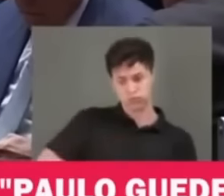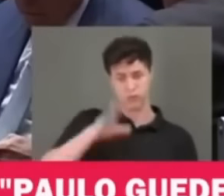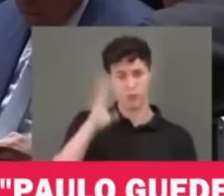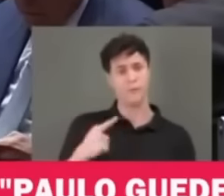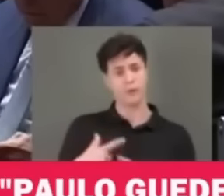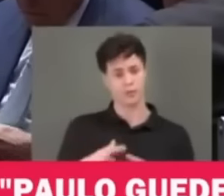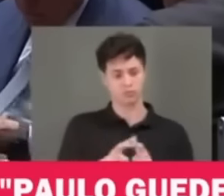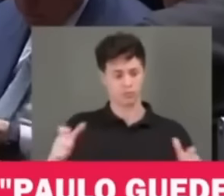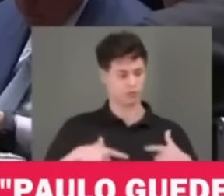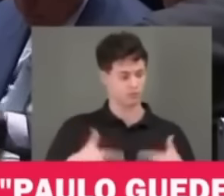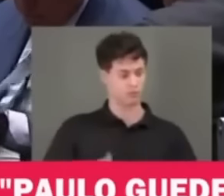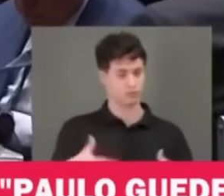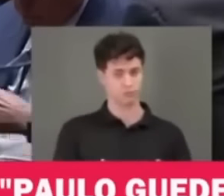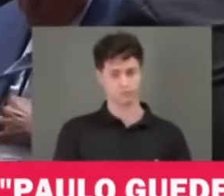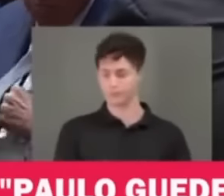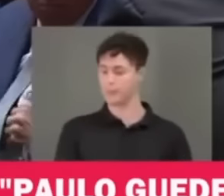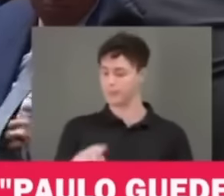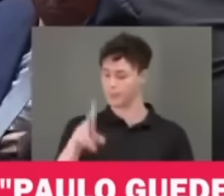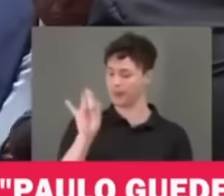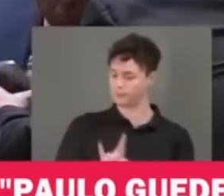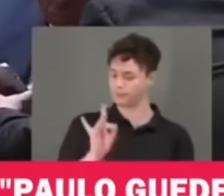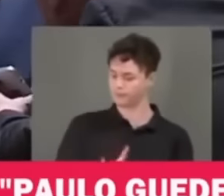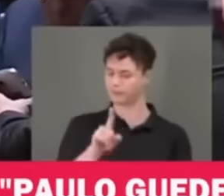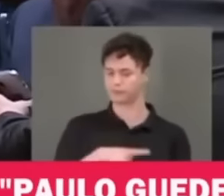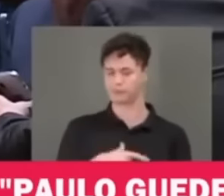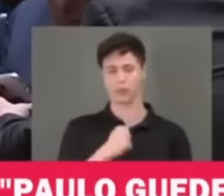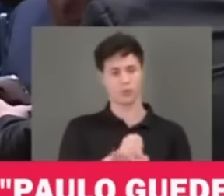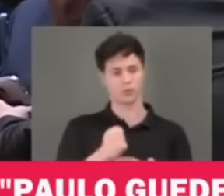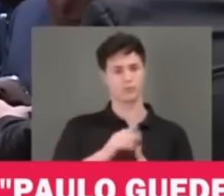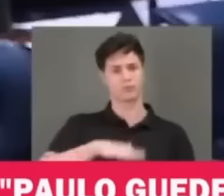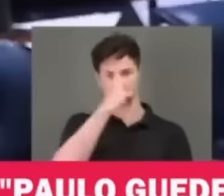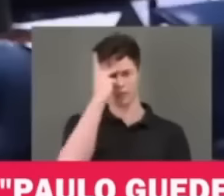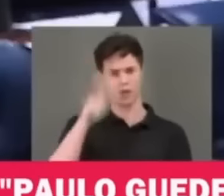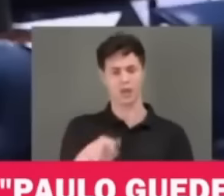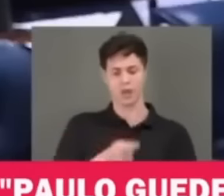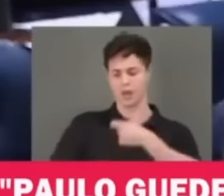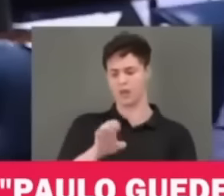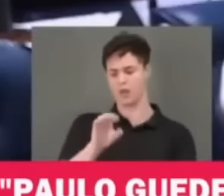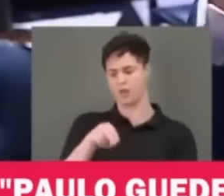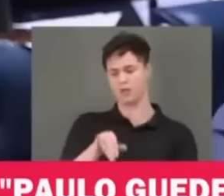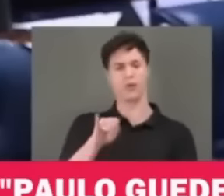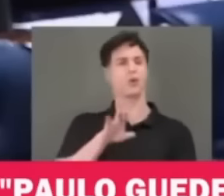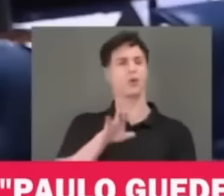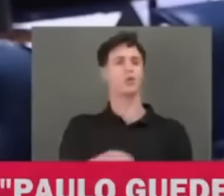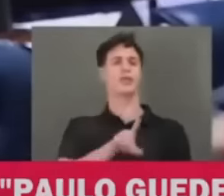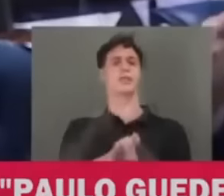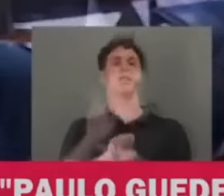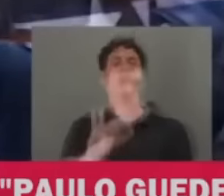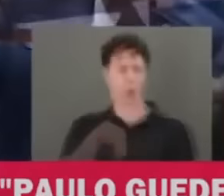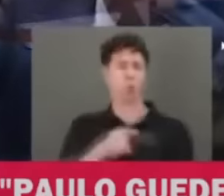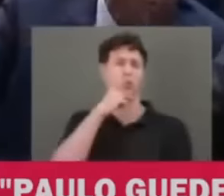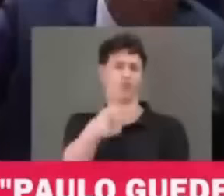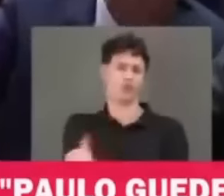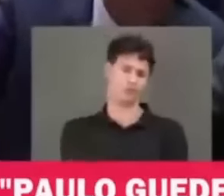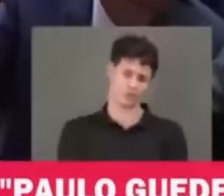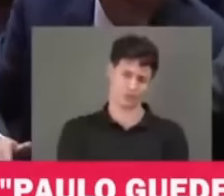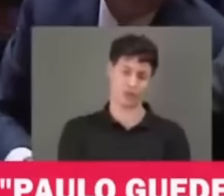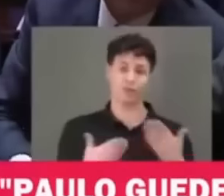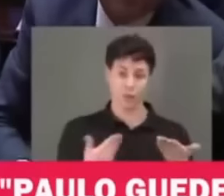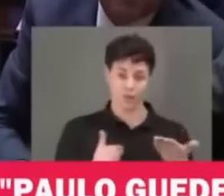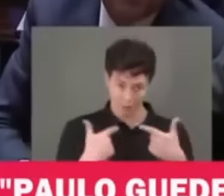emprego isso é que faz empregar mais pessoas é economia não é a desoneração isso é balela o que gera